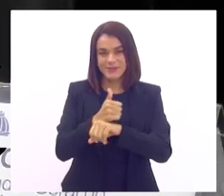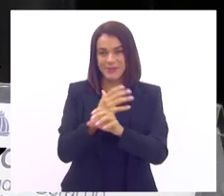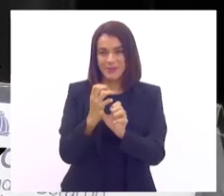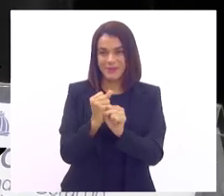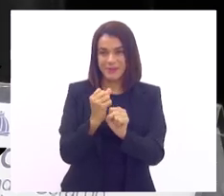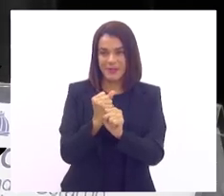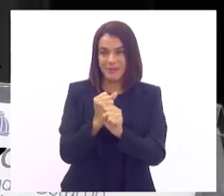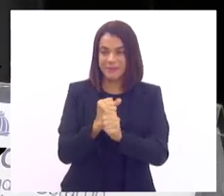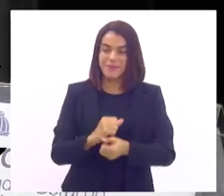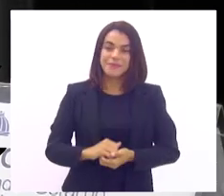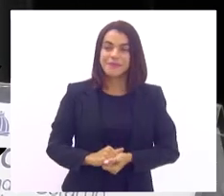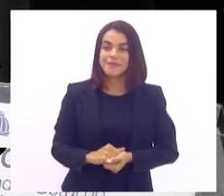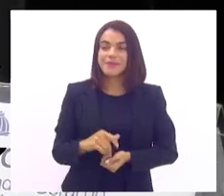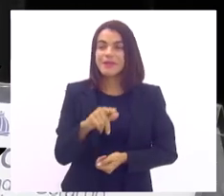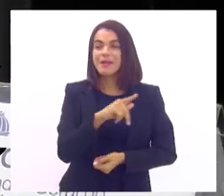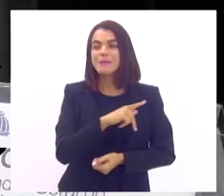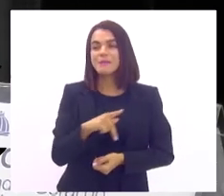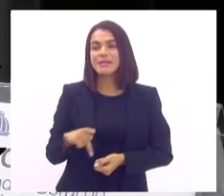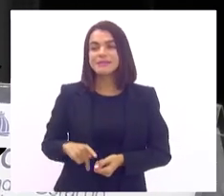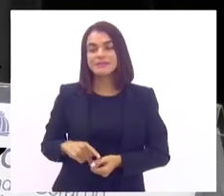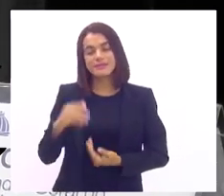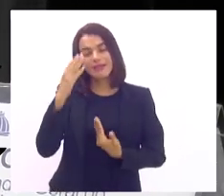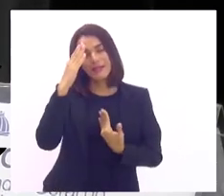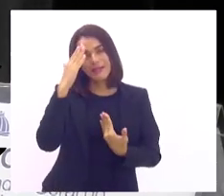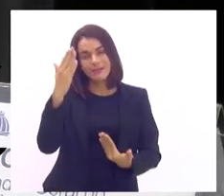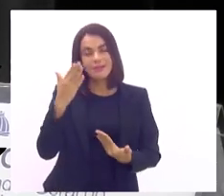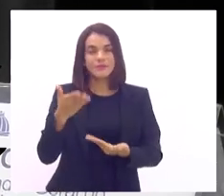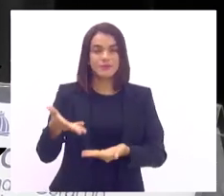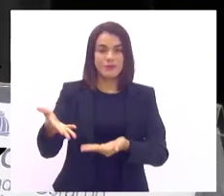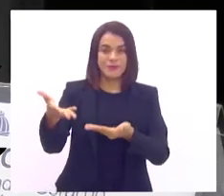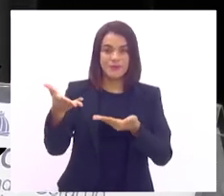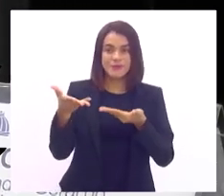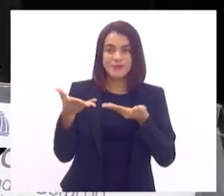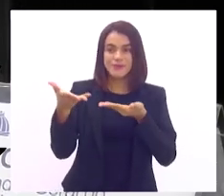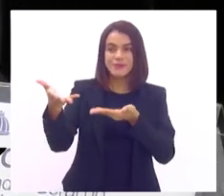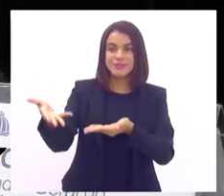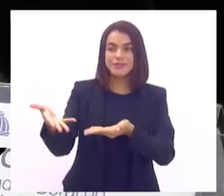né? Presidente, agradeço o seu convite.